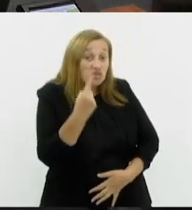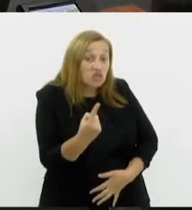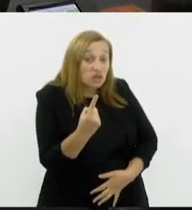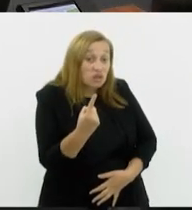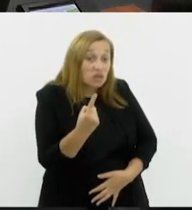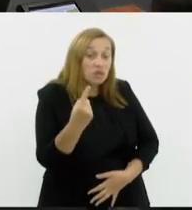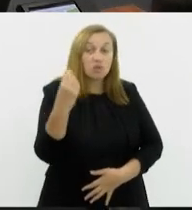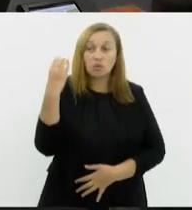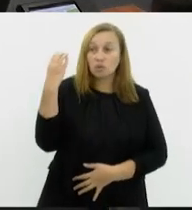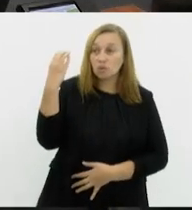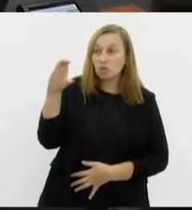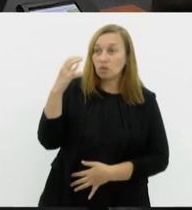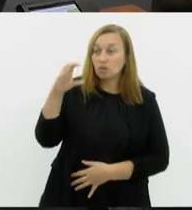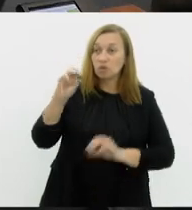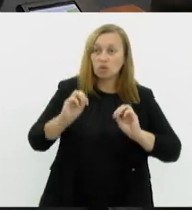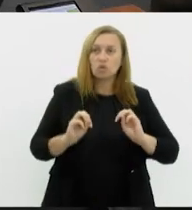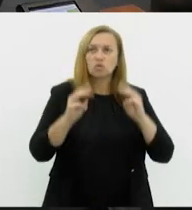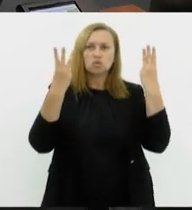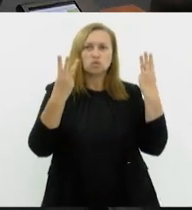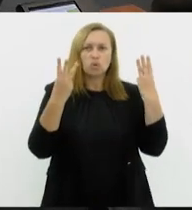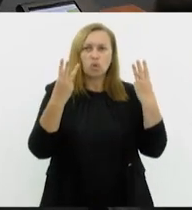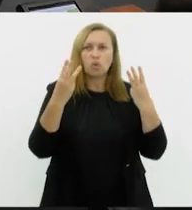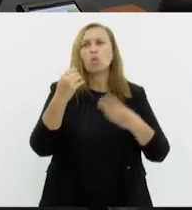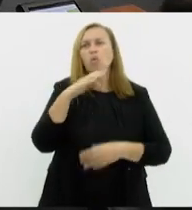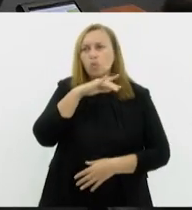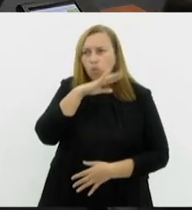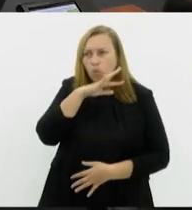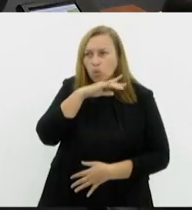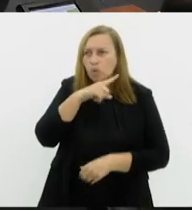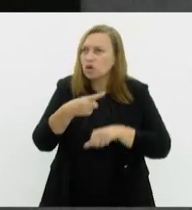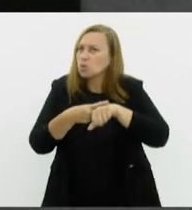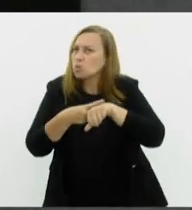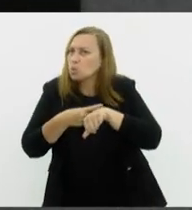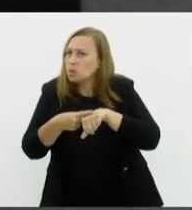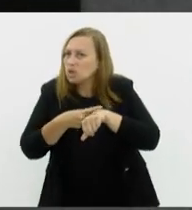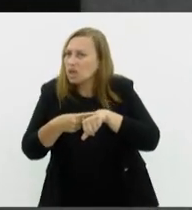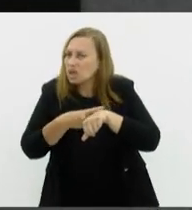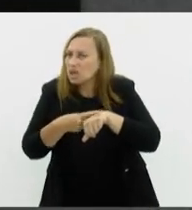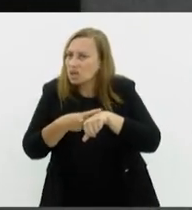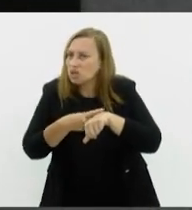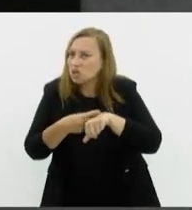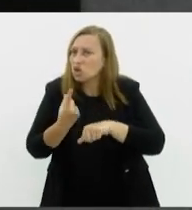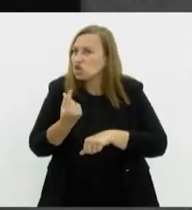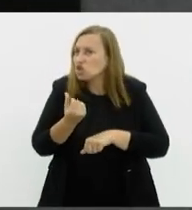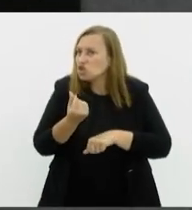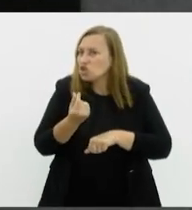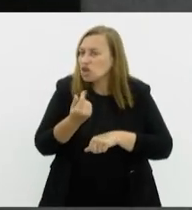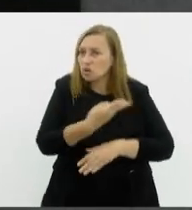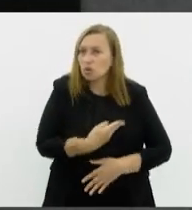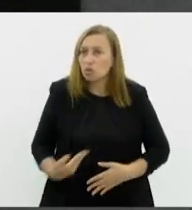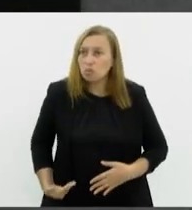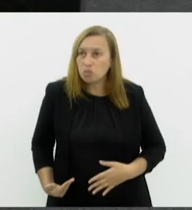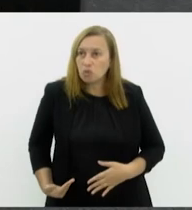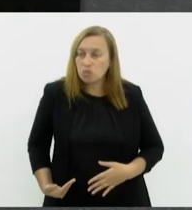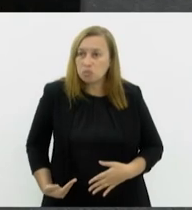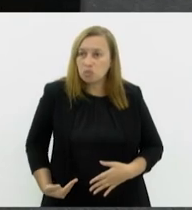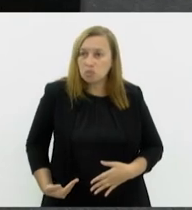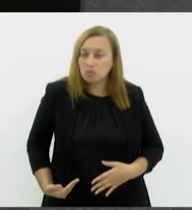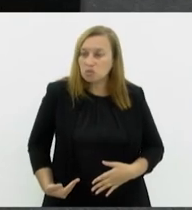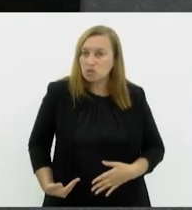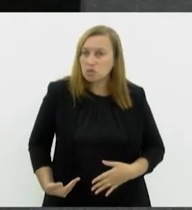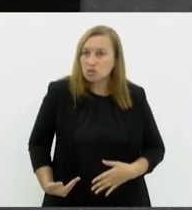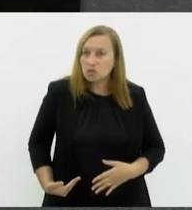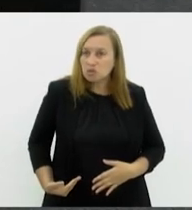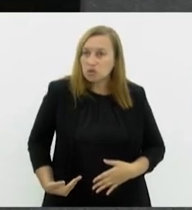em Copacabana foi um show de horrores. Pornografia, dinheiro público jogado pelo ralo.